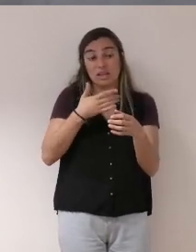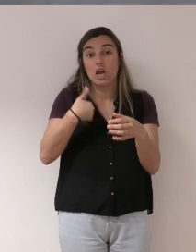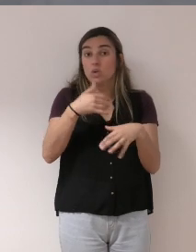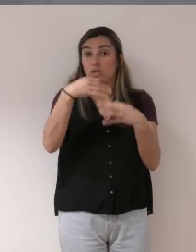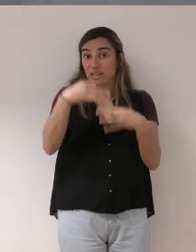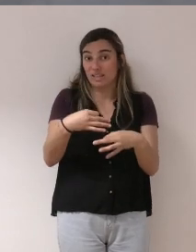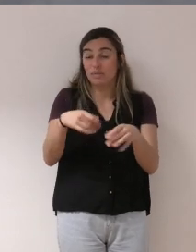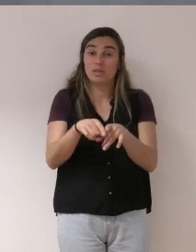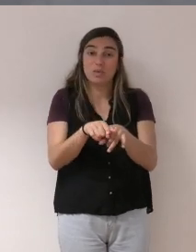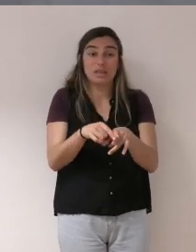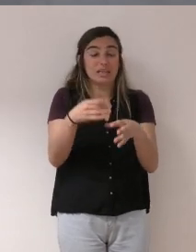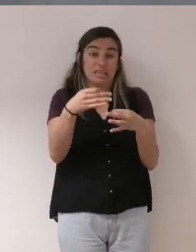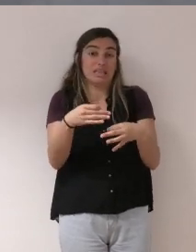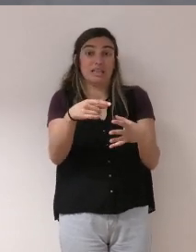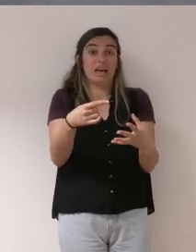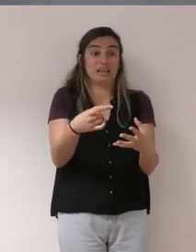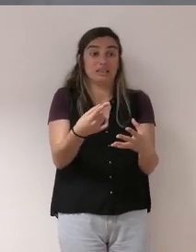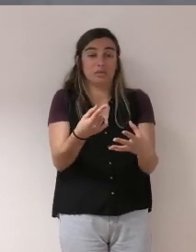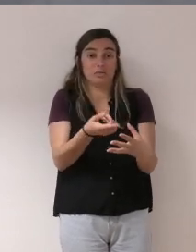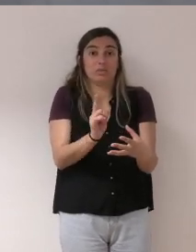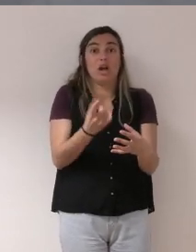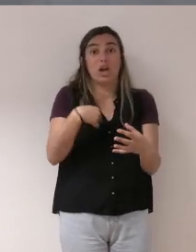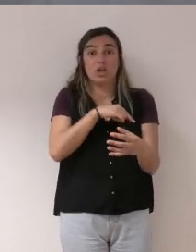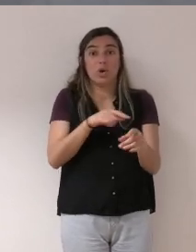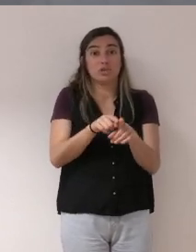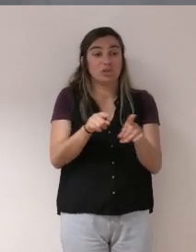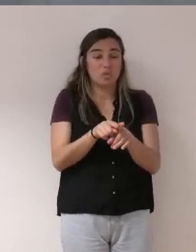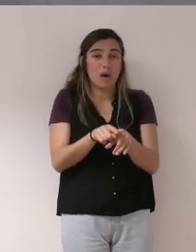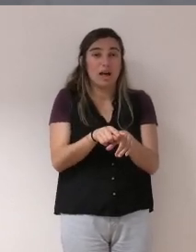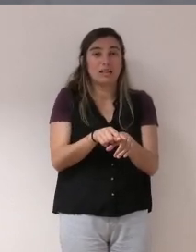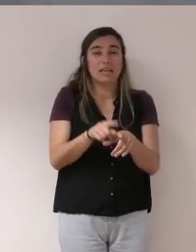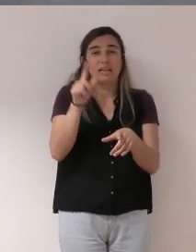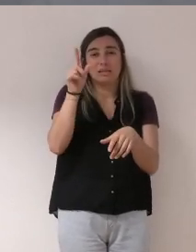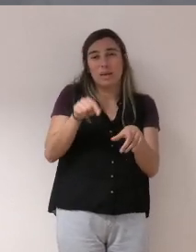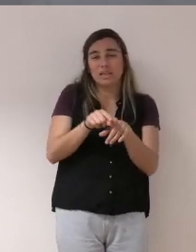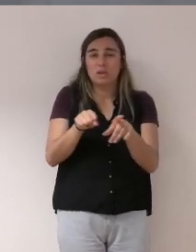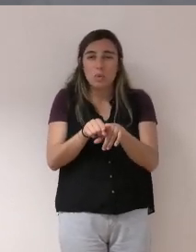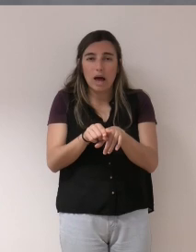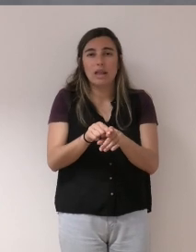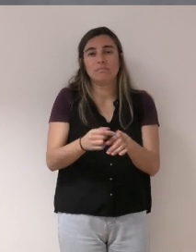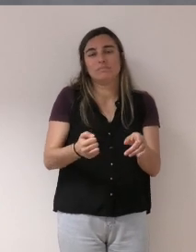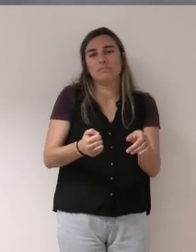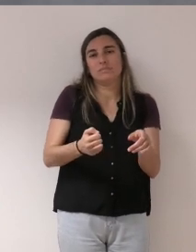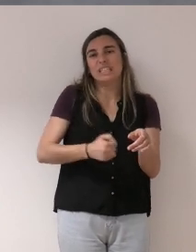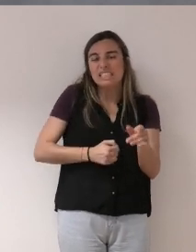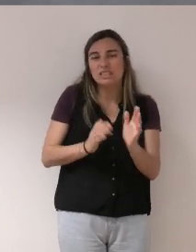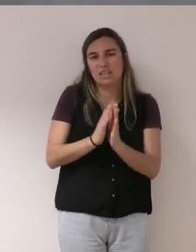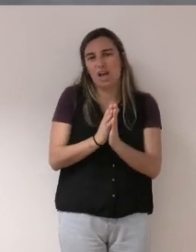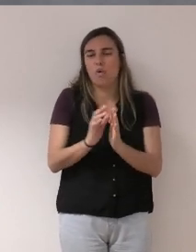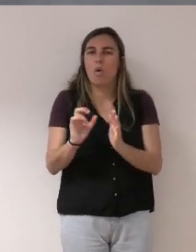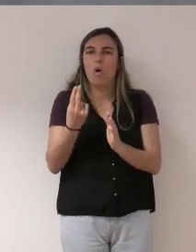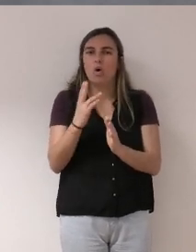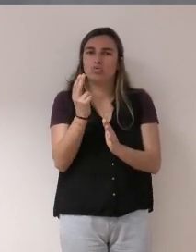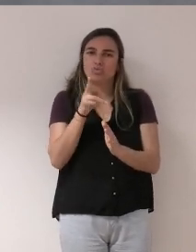éramos disso suficientemente judeus. Talvez nem sequer suficientemente cristãos, demasiado bárbaros para podermos ser ensinados. Não há nenhuma lei que